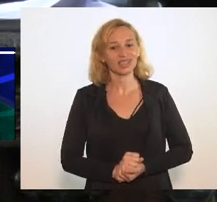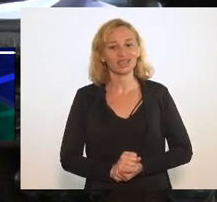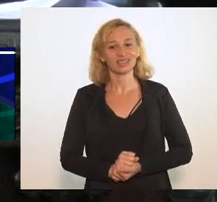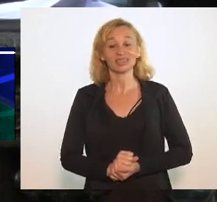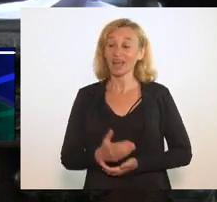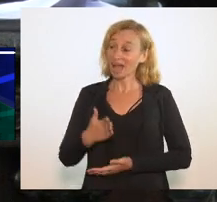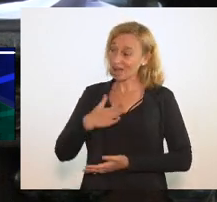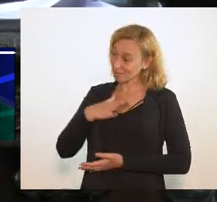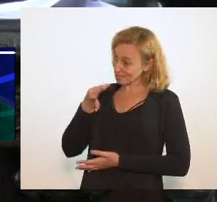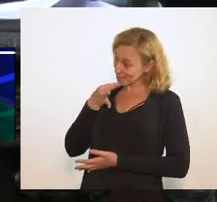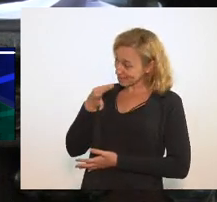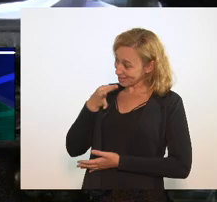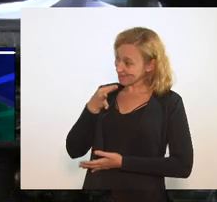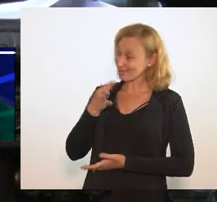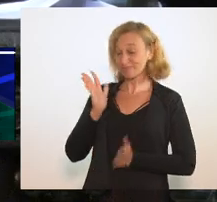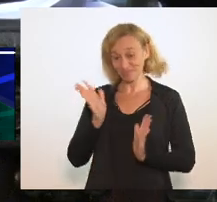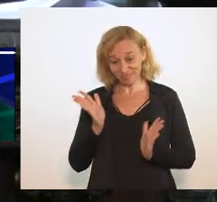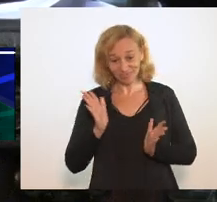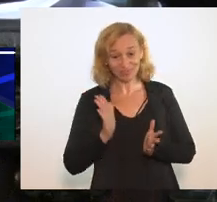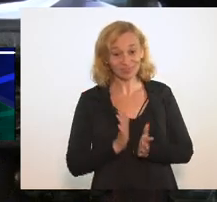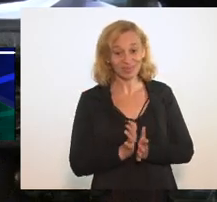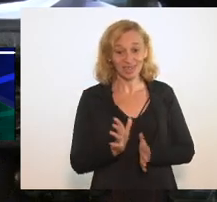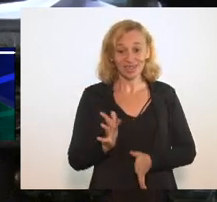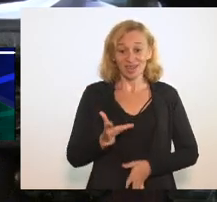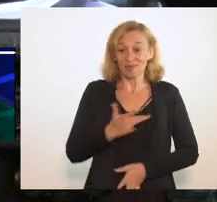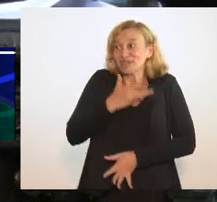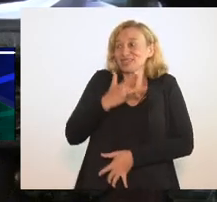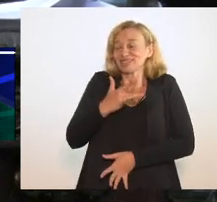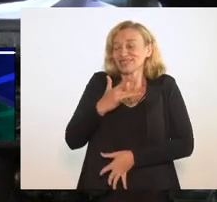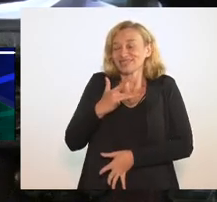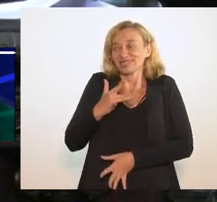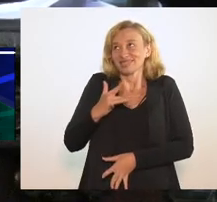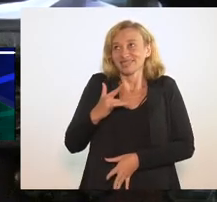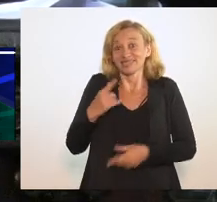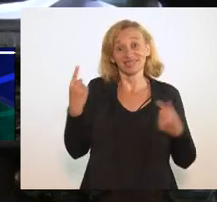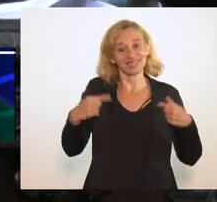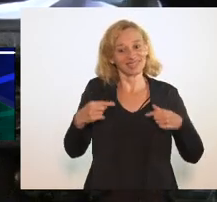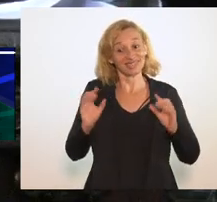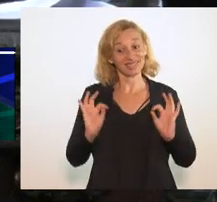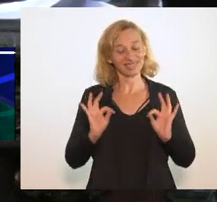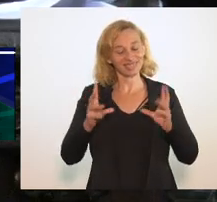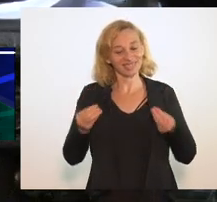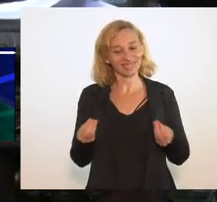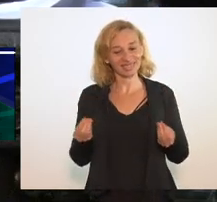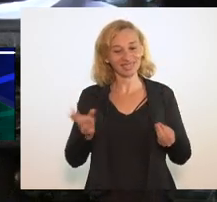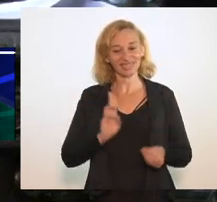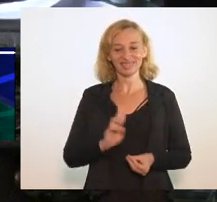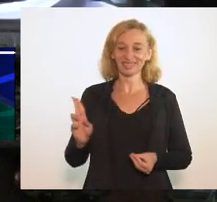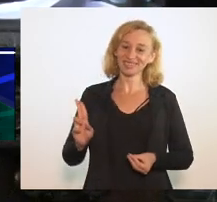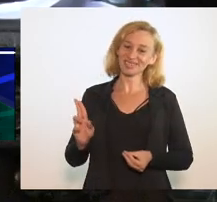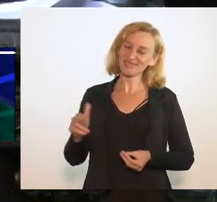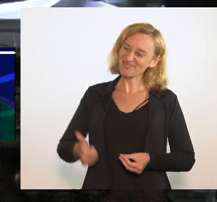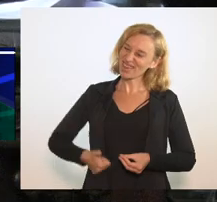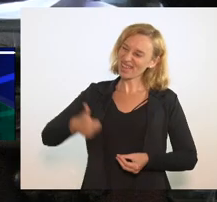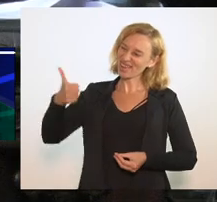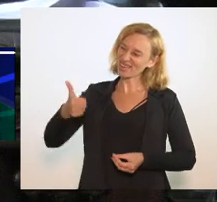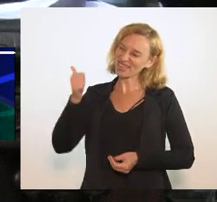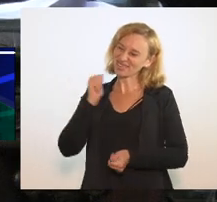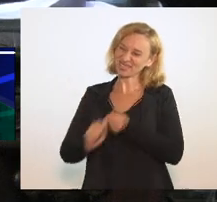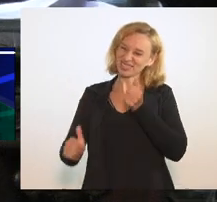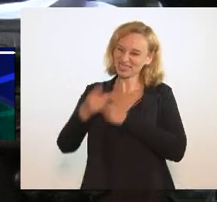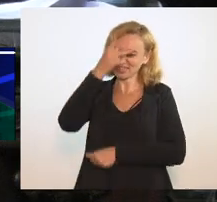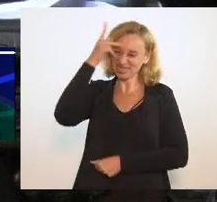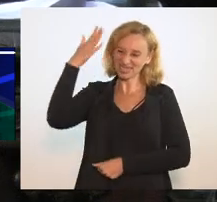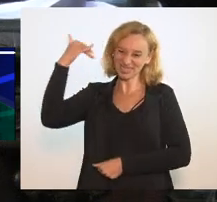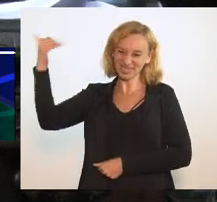na minha opinião, logicamente, porque envolve paixão, envolve disputas, o nome do maior jogador de todos os tempos. E